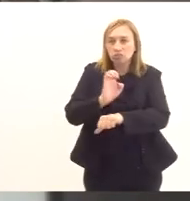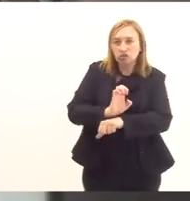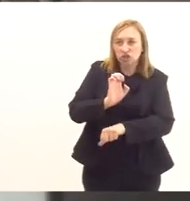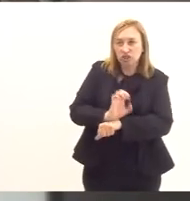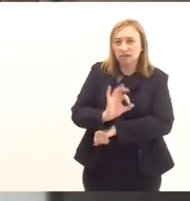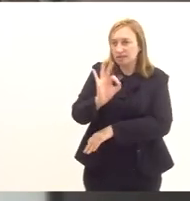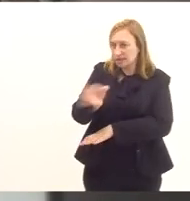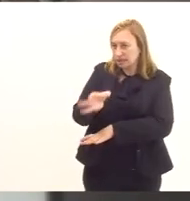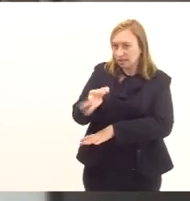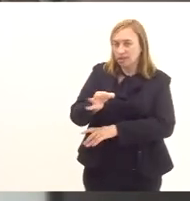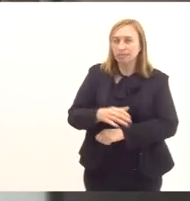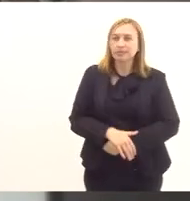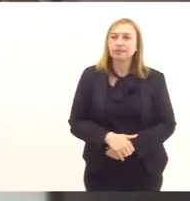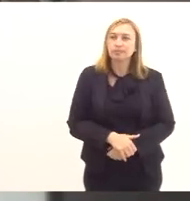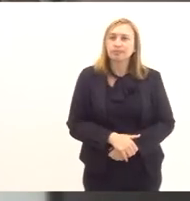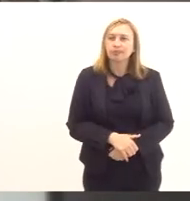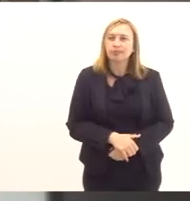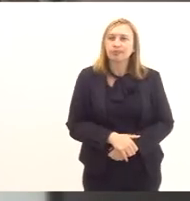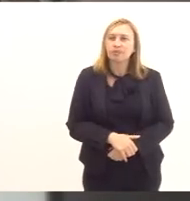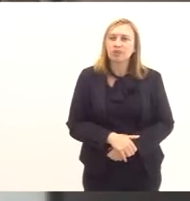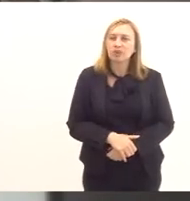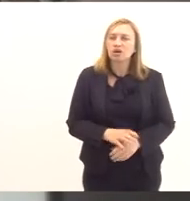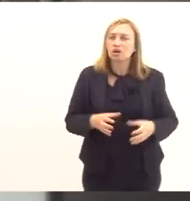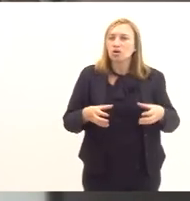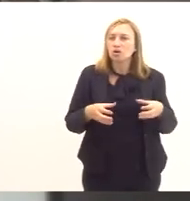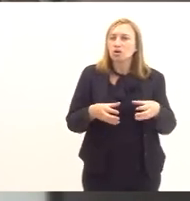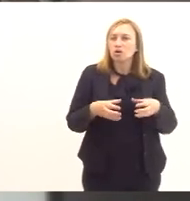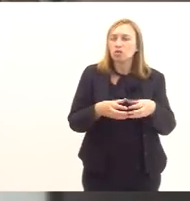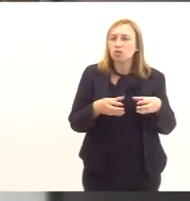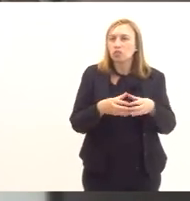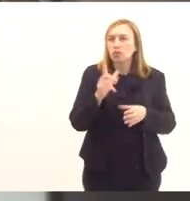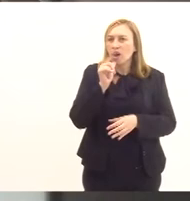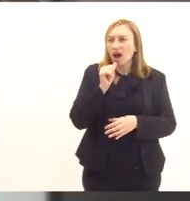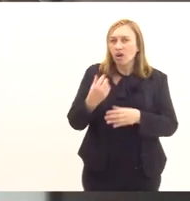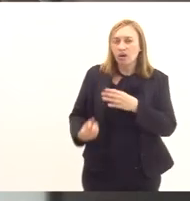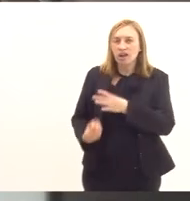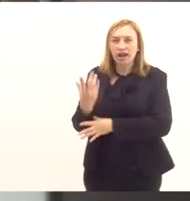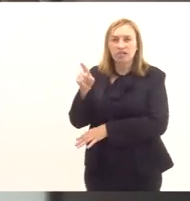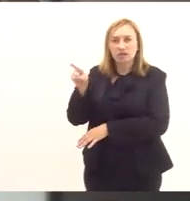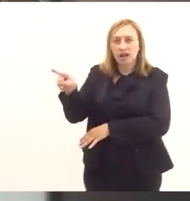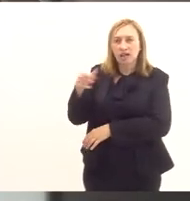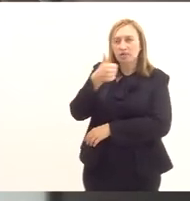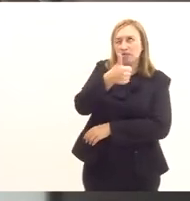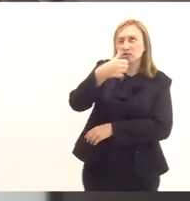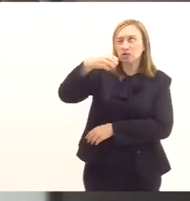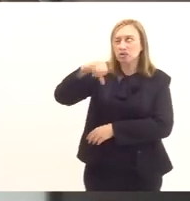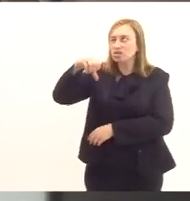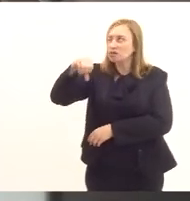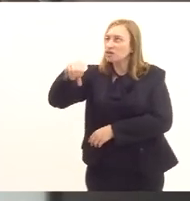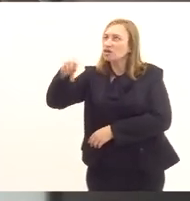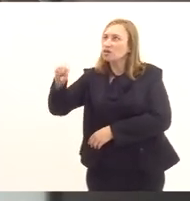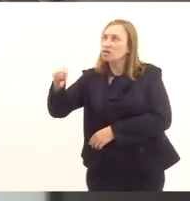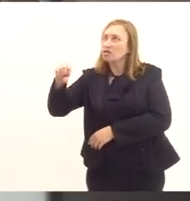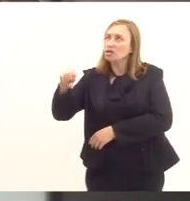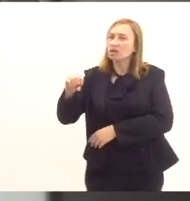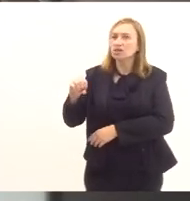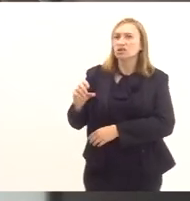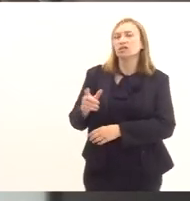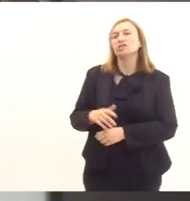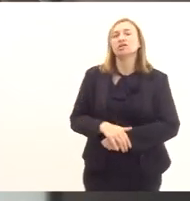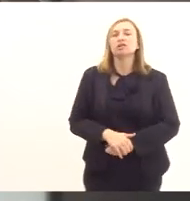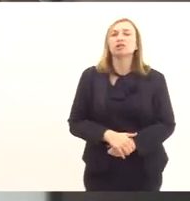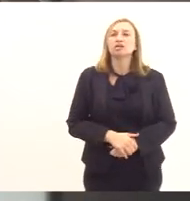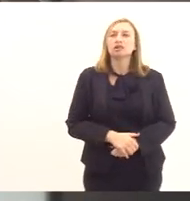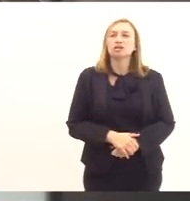certamente foi o grupo águas do Brasil nasci lá a partir de 1999 Quando foi feita essa essa